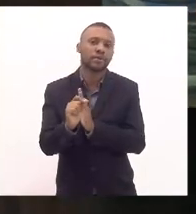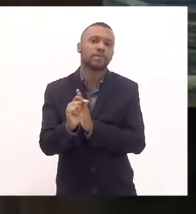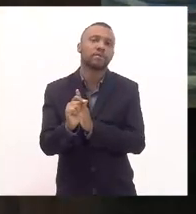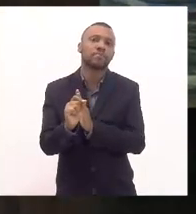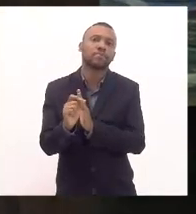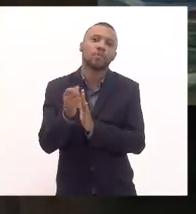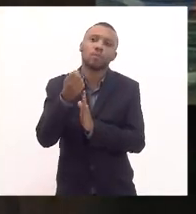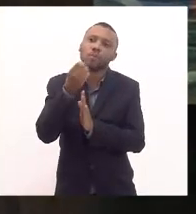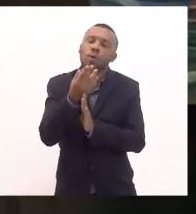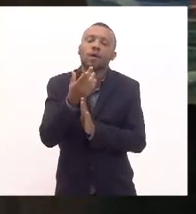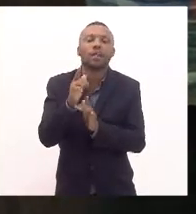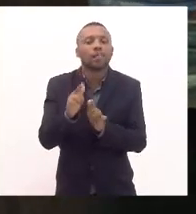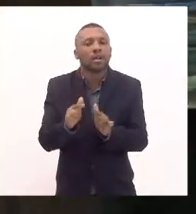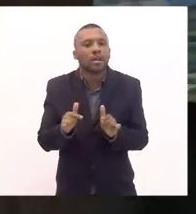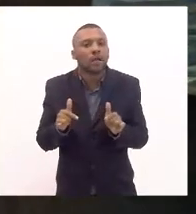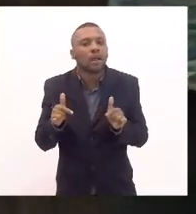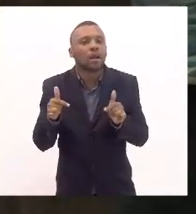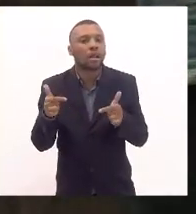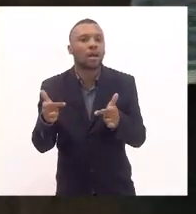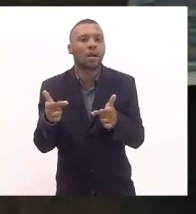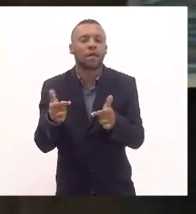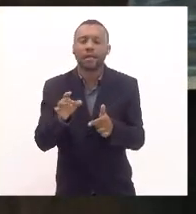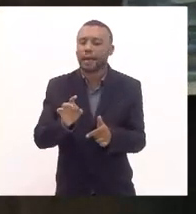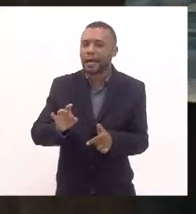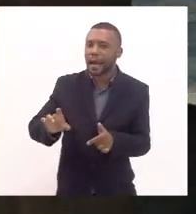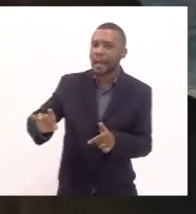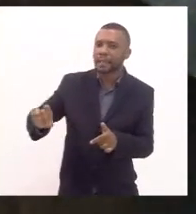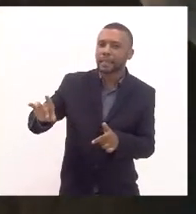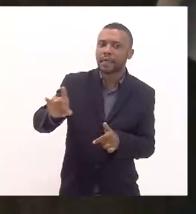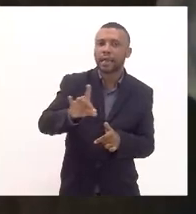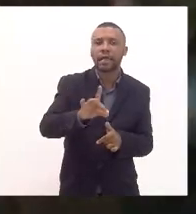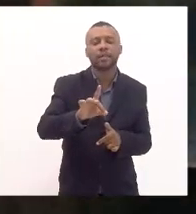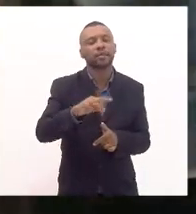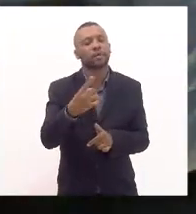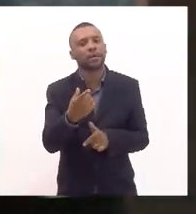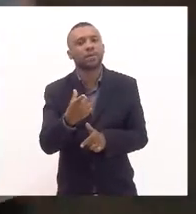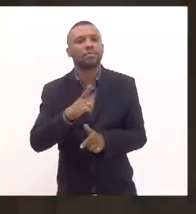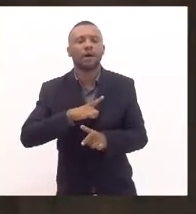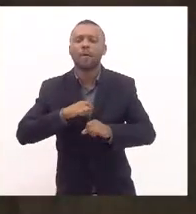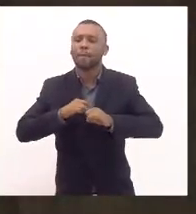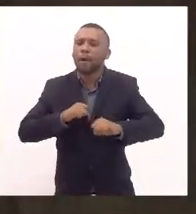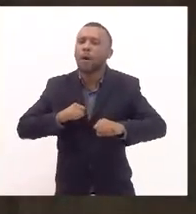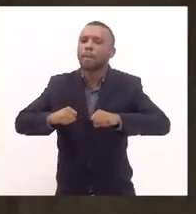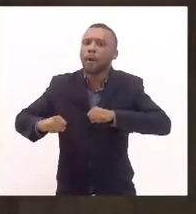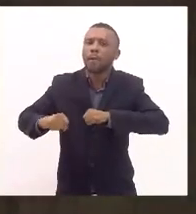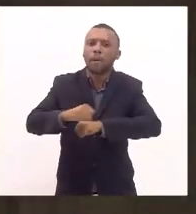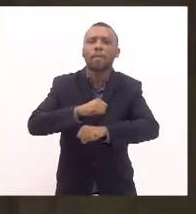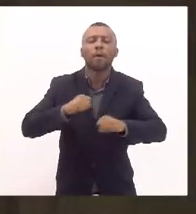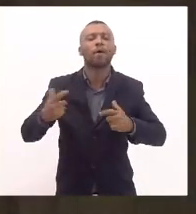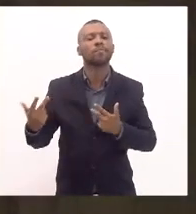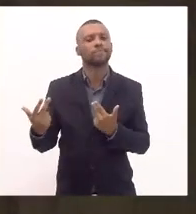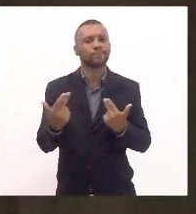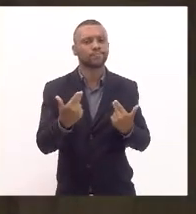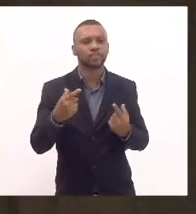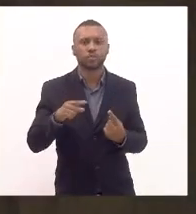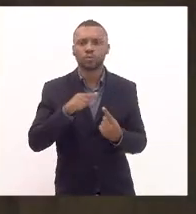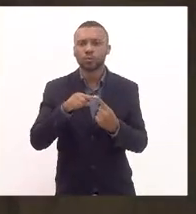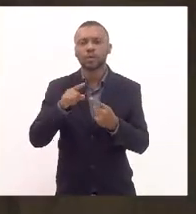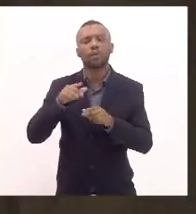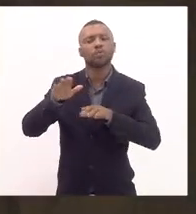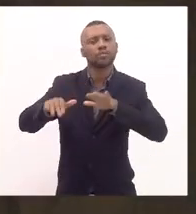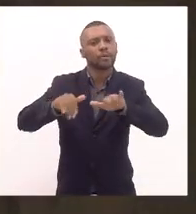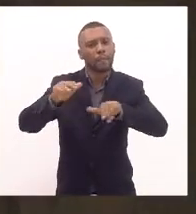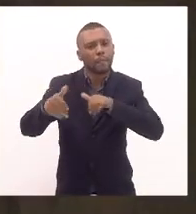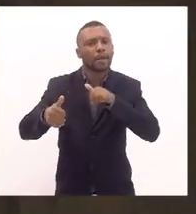exatamente as ações individualizadas que acabavam sendo direcionados para o mesmo fim que era o chamamento